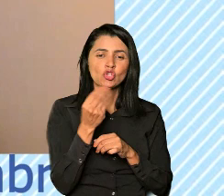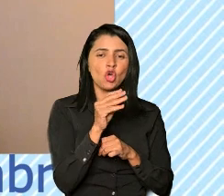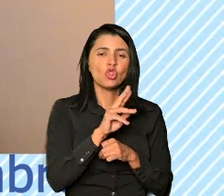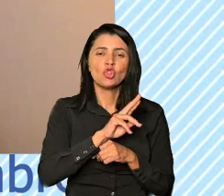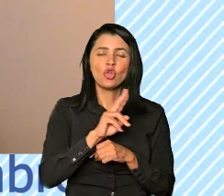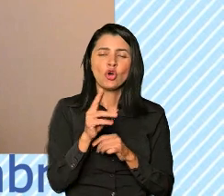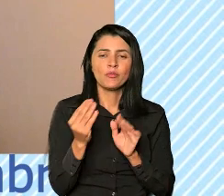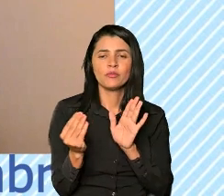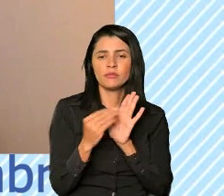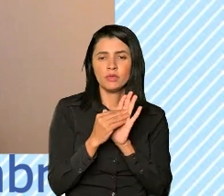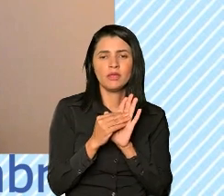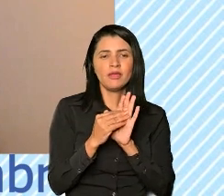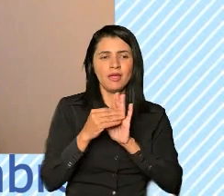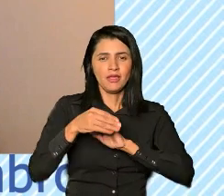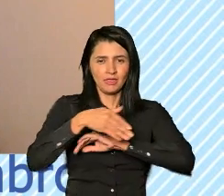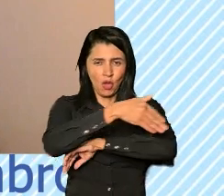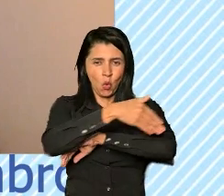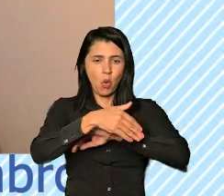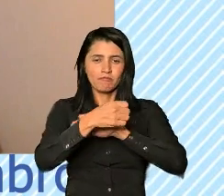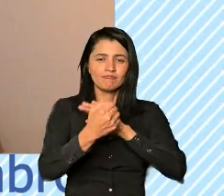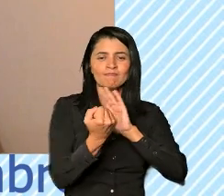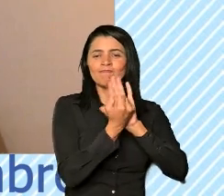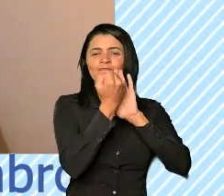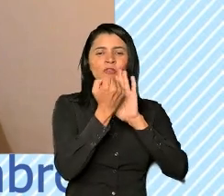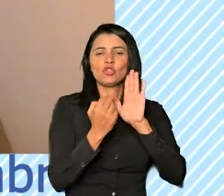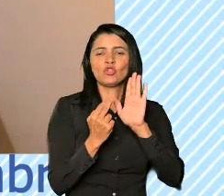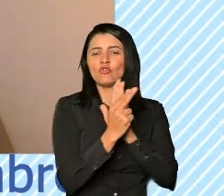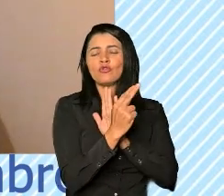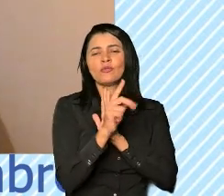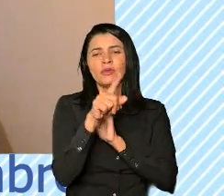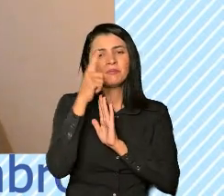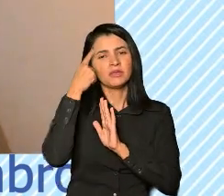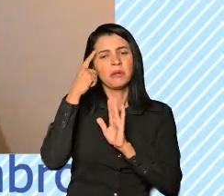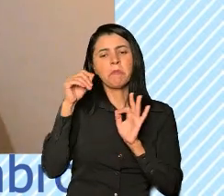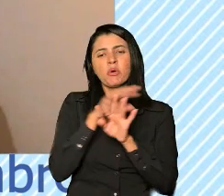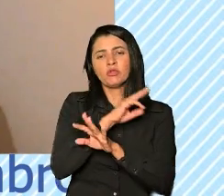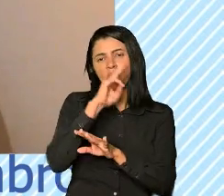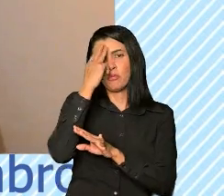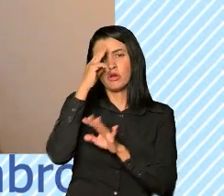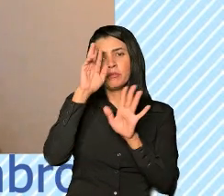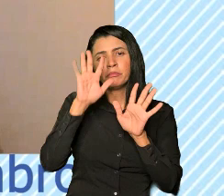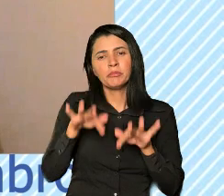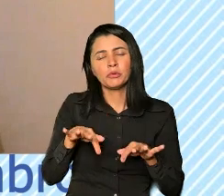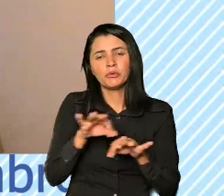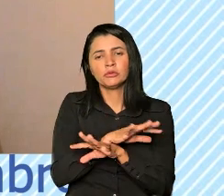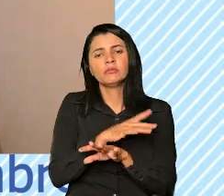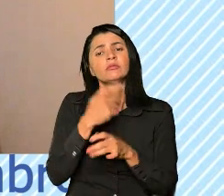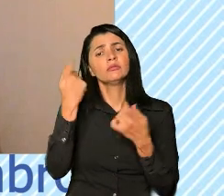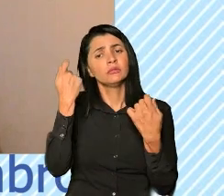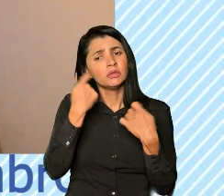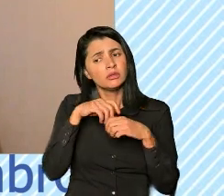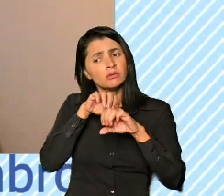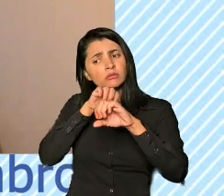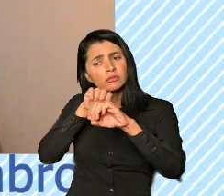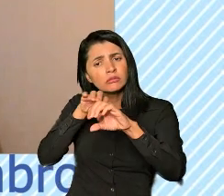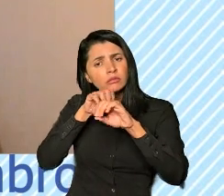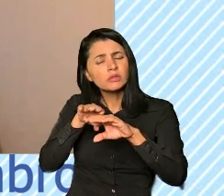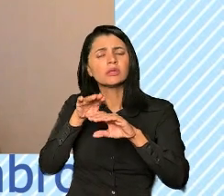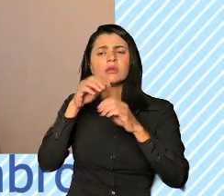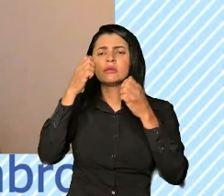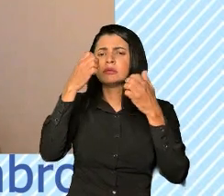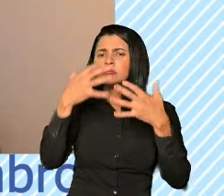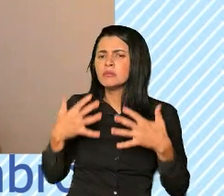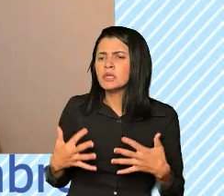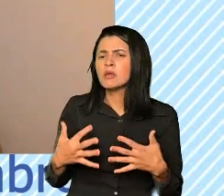nome na rua, né? E pensar que o trabalho de memória está feito, mas que tem que ter uma abordagem educativa,